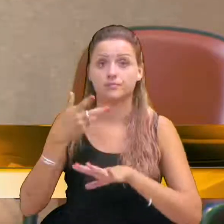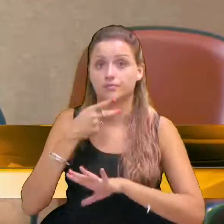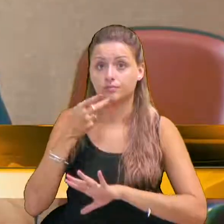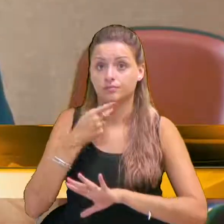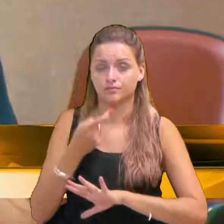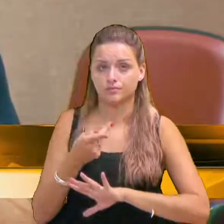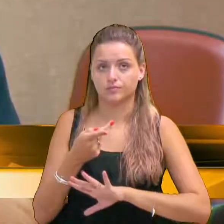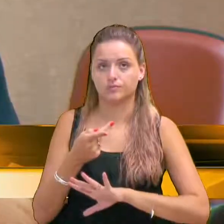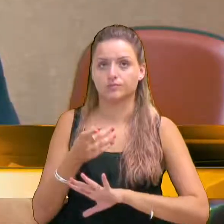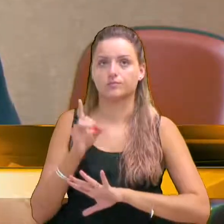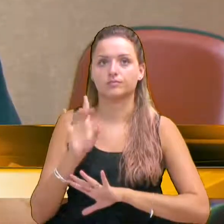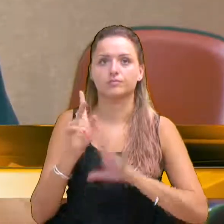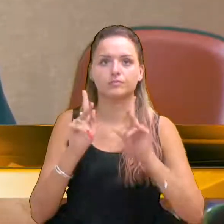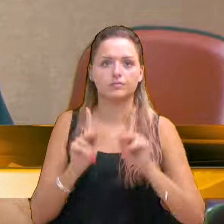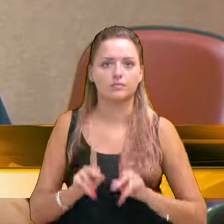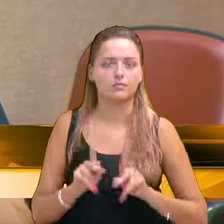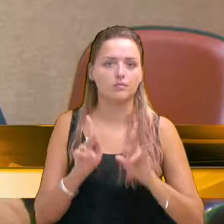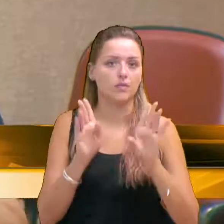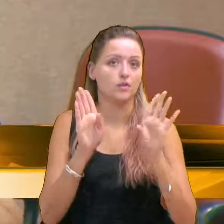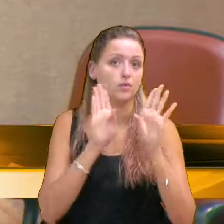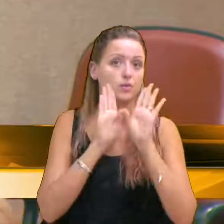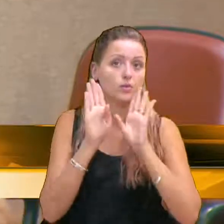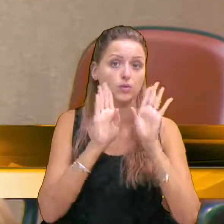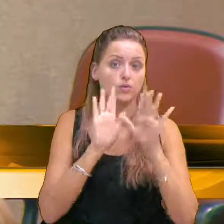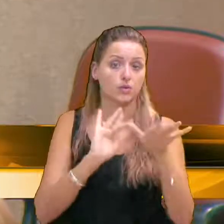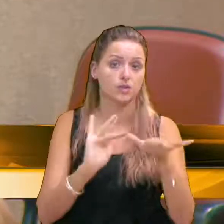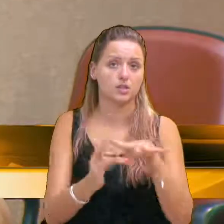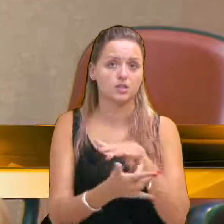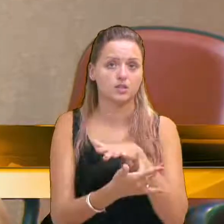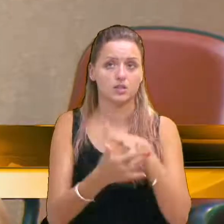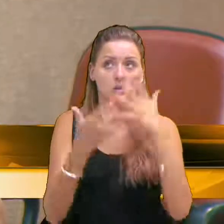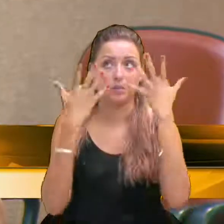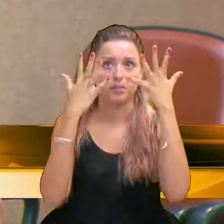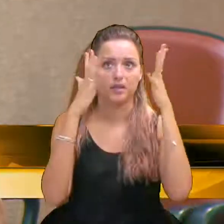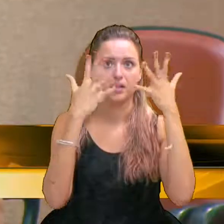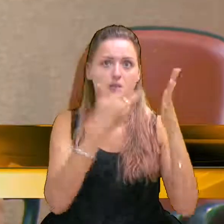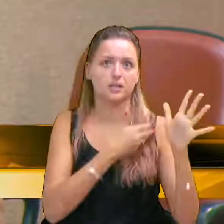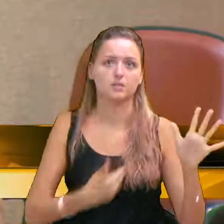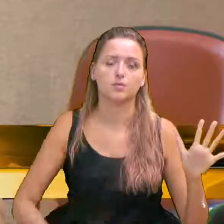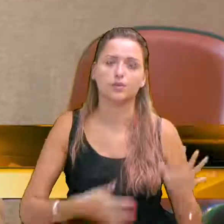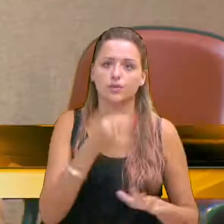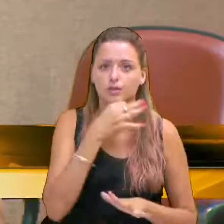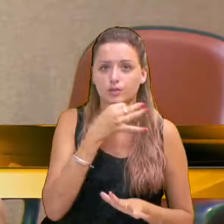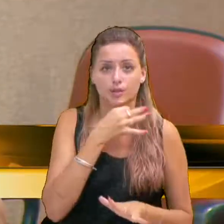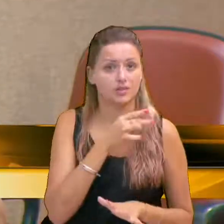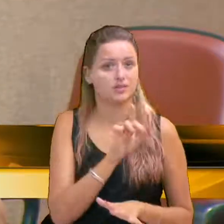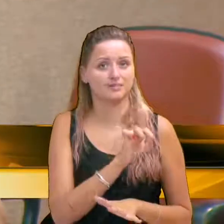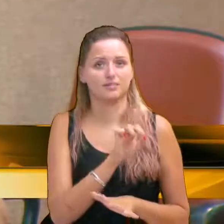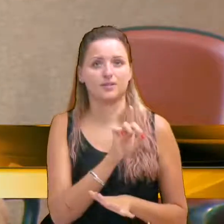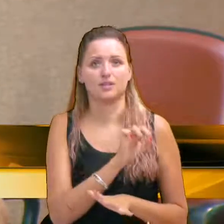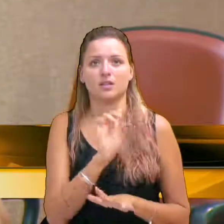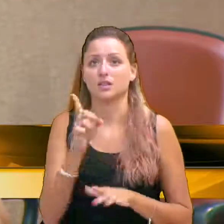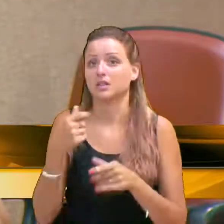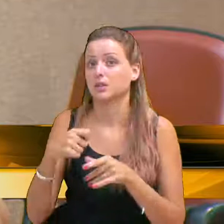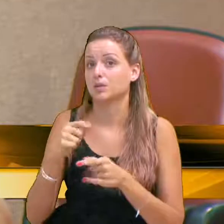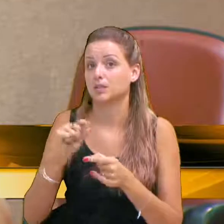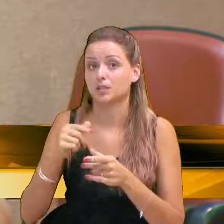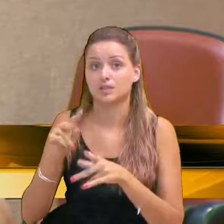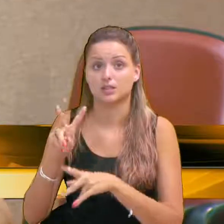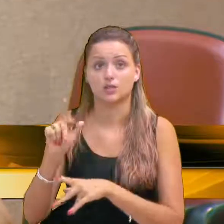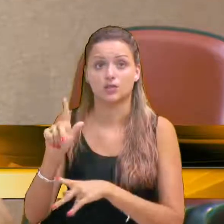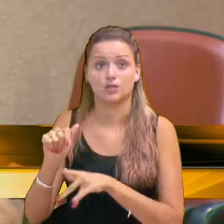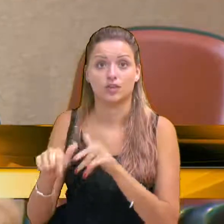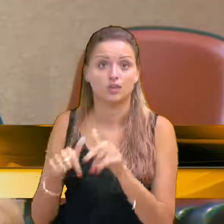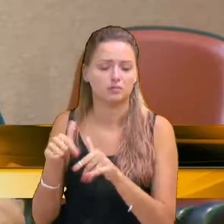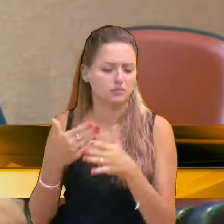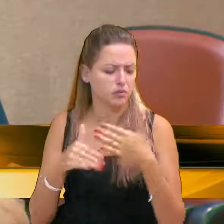que ficam nas redes sociais aplaudindo certas coisas, reflitam sobre isso. Não precisamos de emprego, não precisamos,